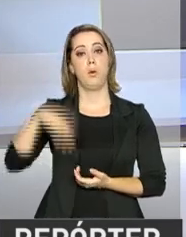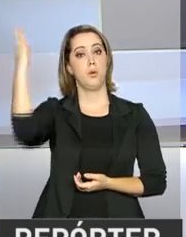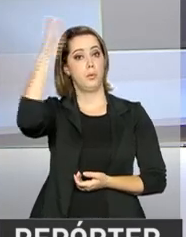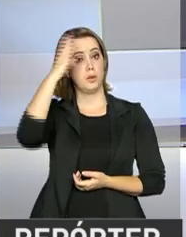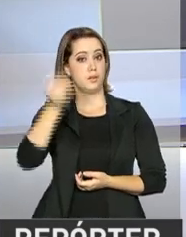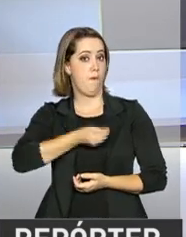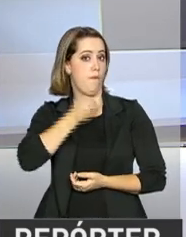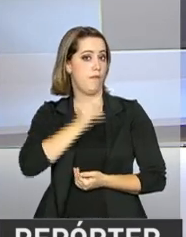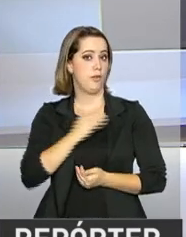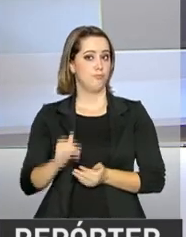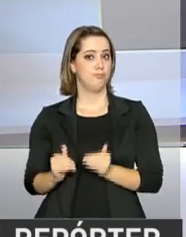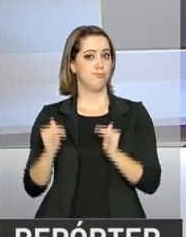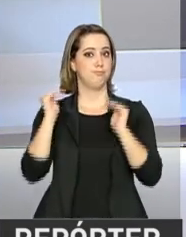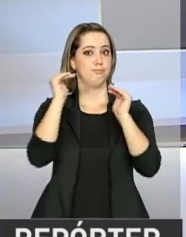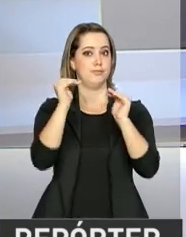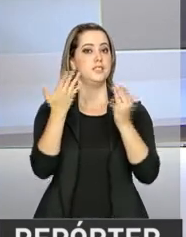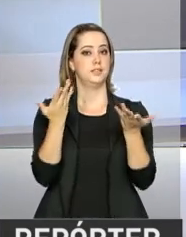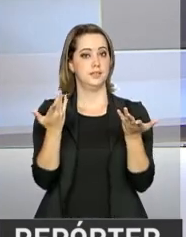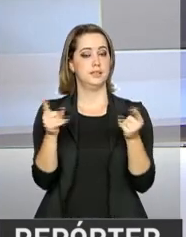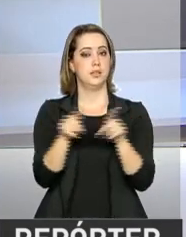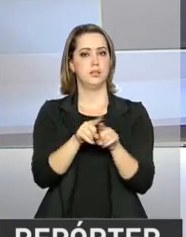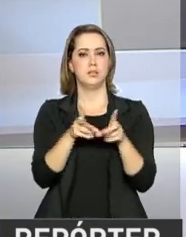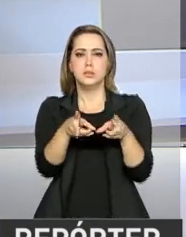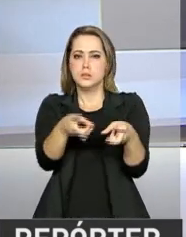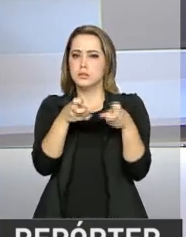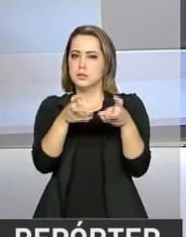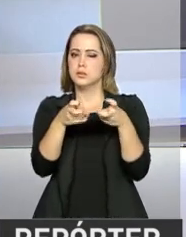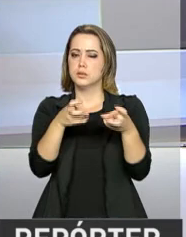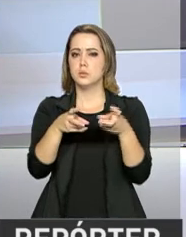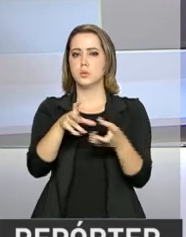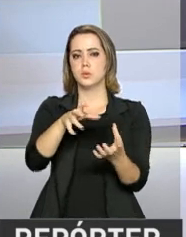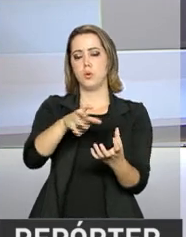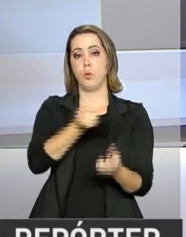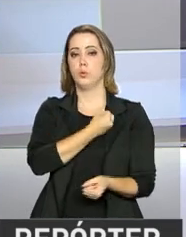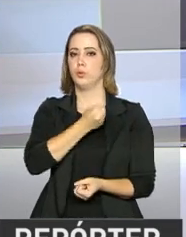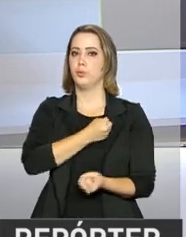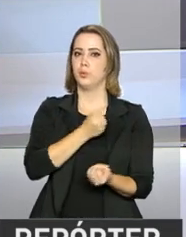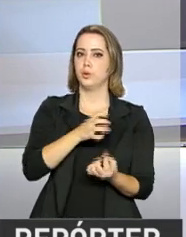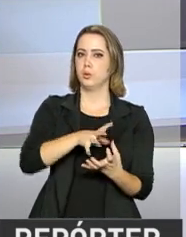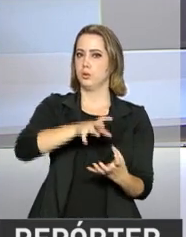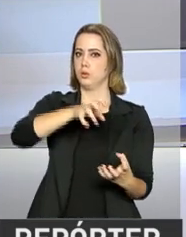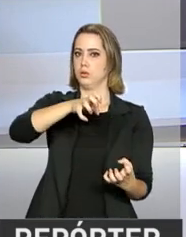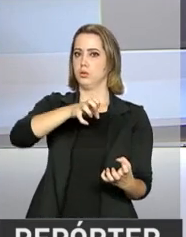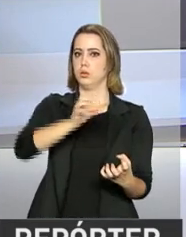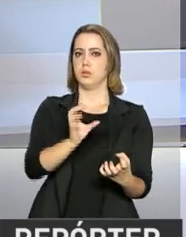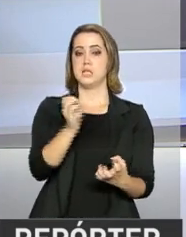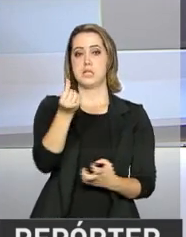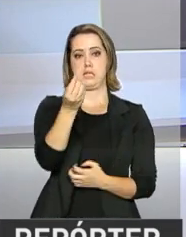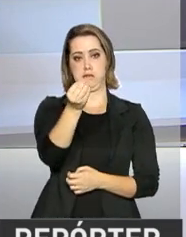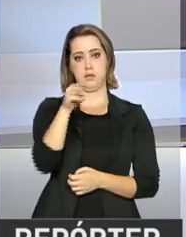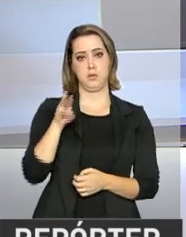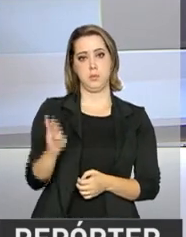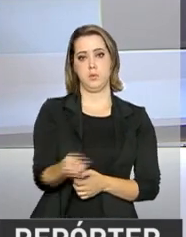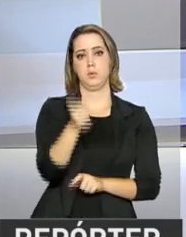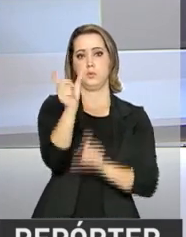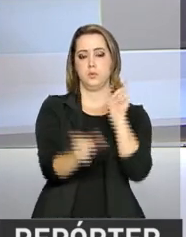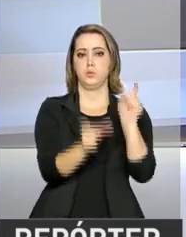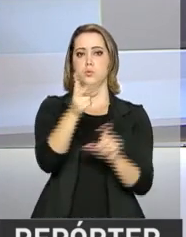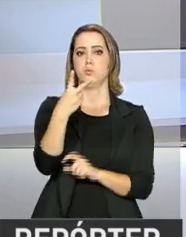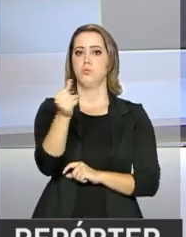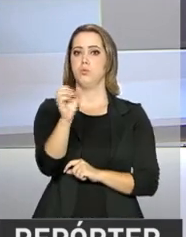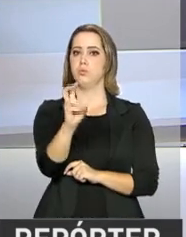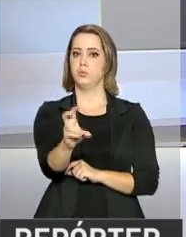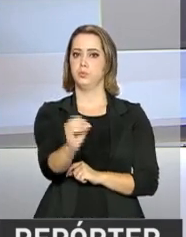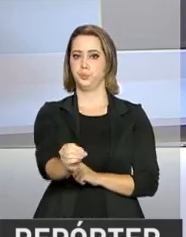vez mais. Com isso, a estimativa é de que o número de idosos ultrapasse 60 milhões de pessoas em